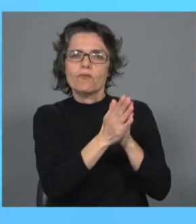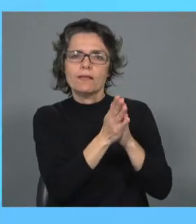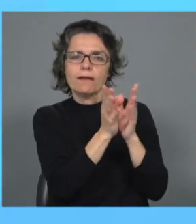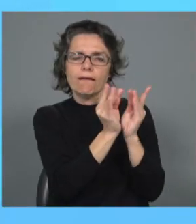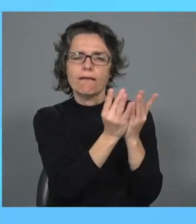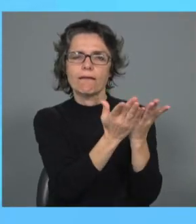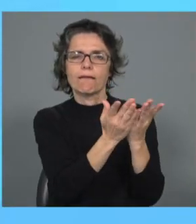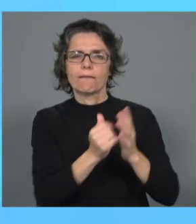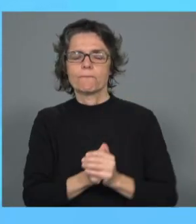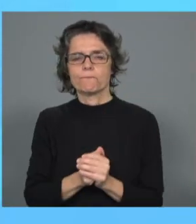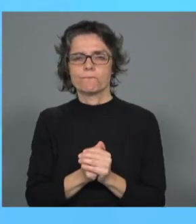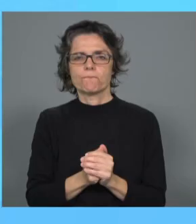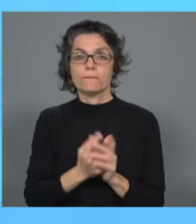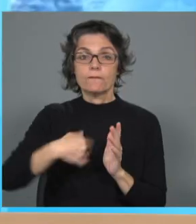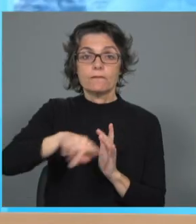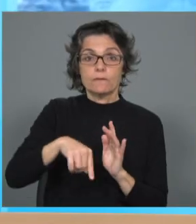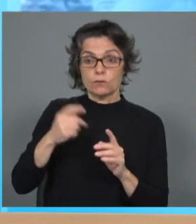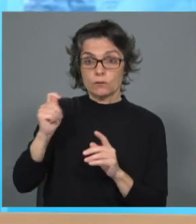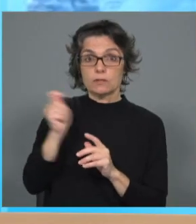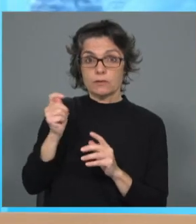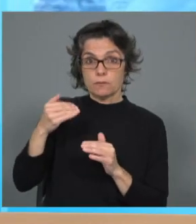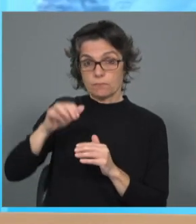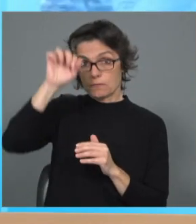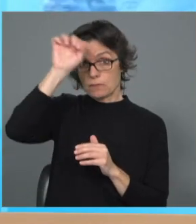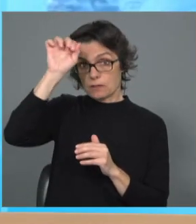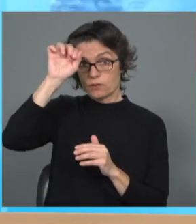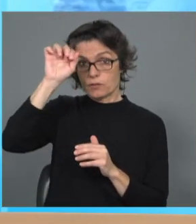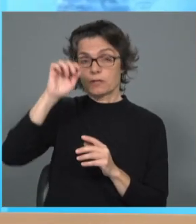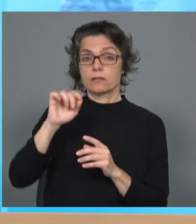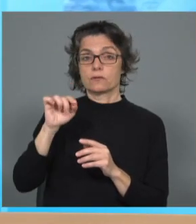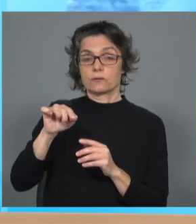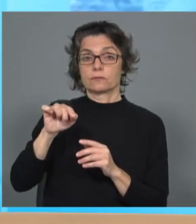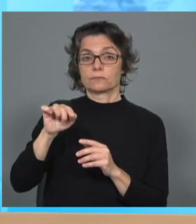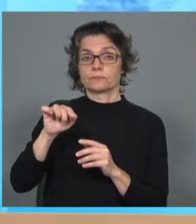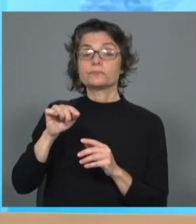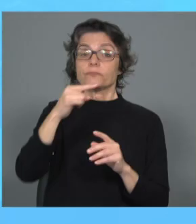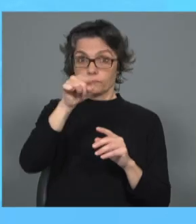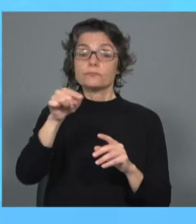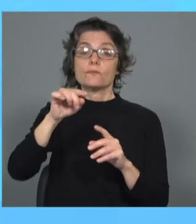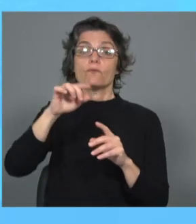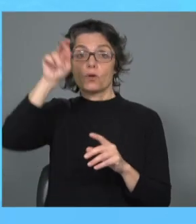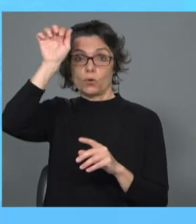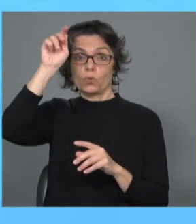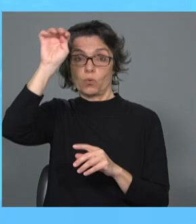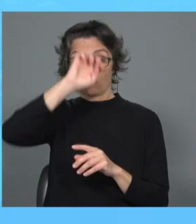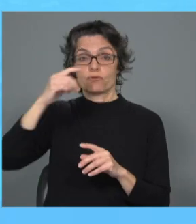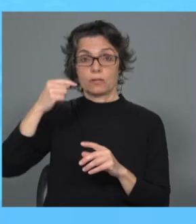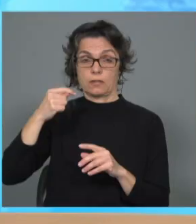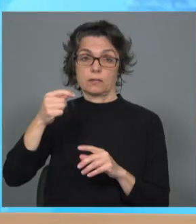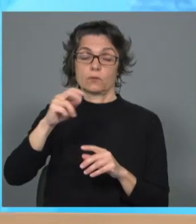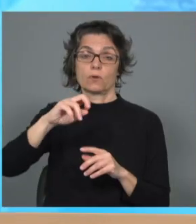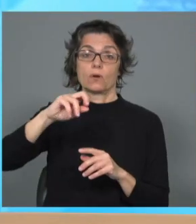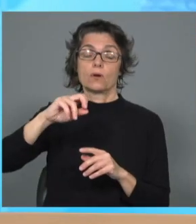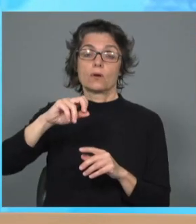foi isso que quisemos também durante este mês de janeiro. Foi o mês em que os símbolos da jornada peregrinaram na Arquidiocese de Évora.